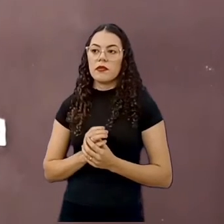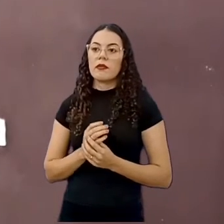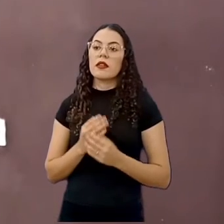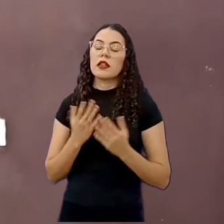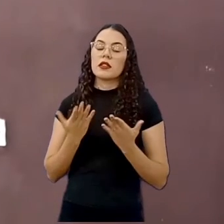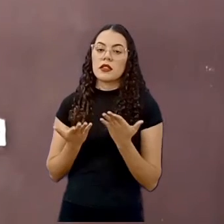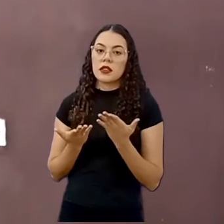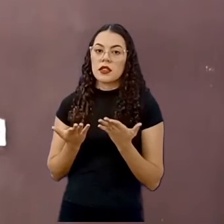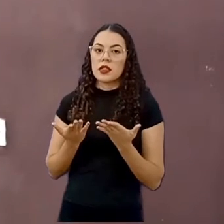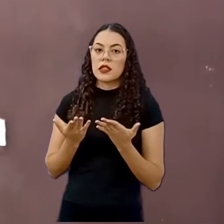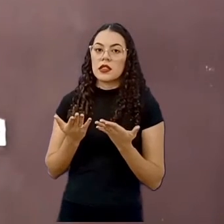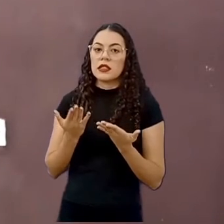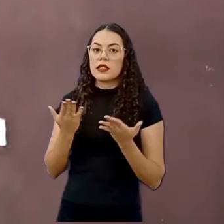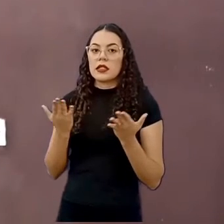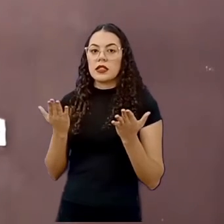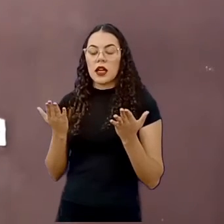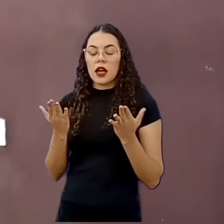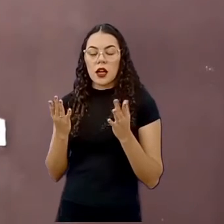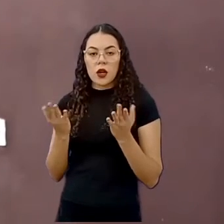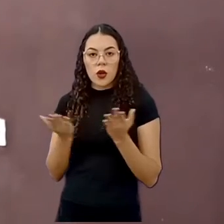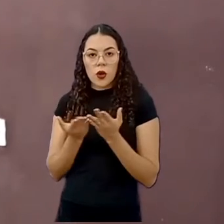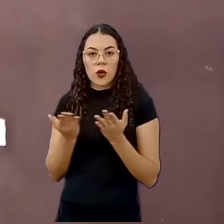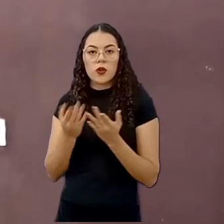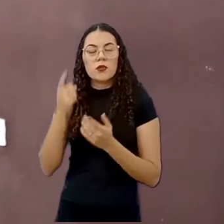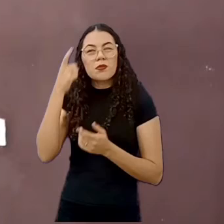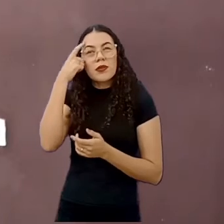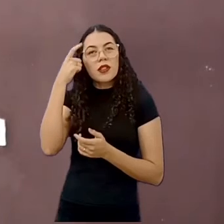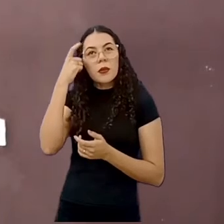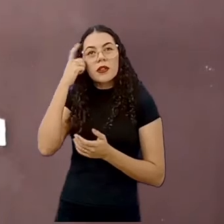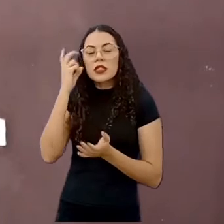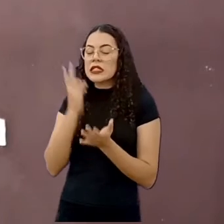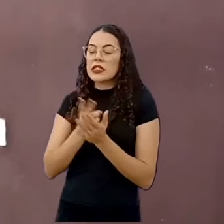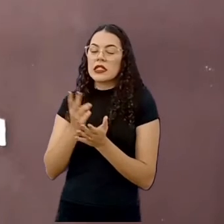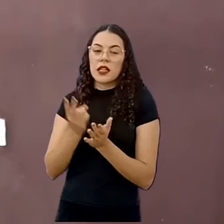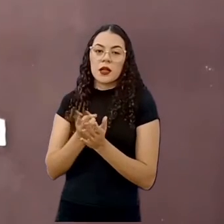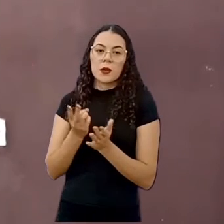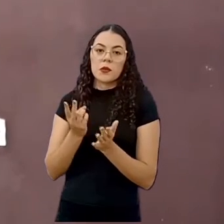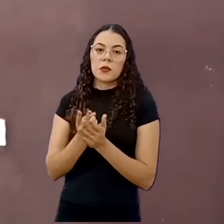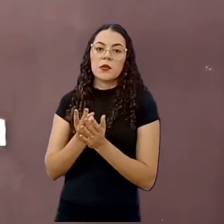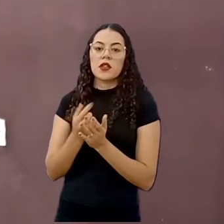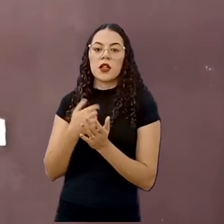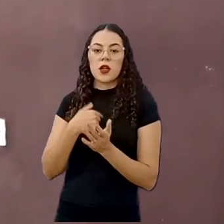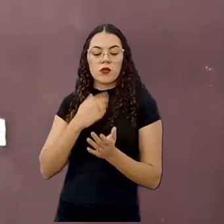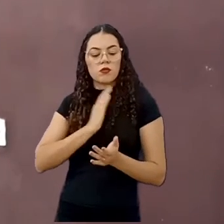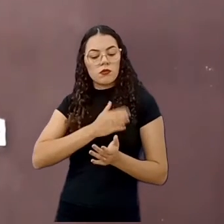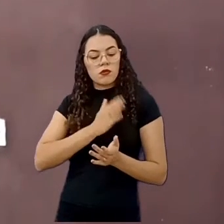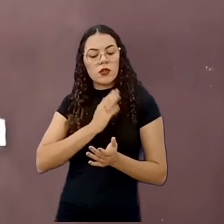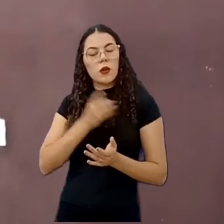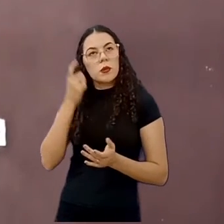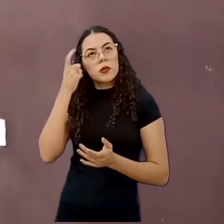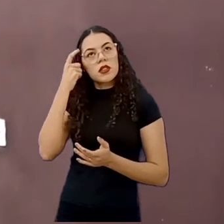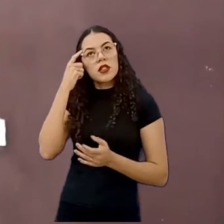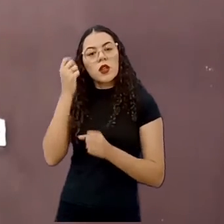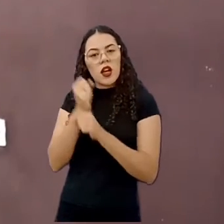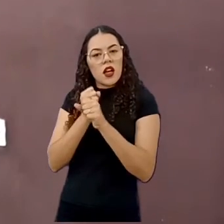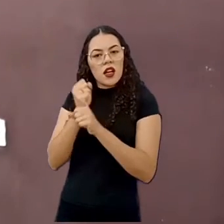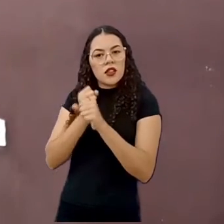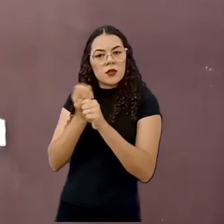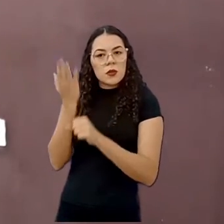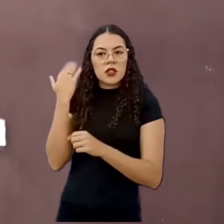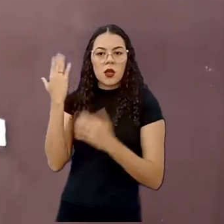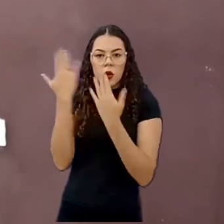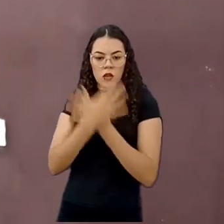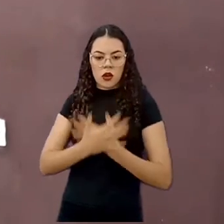E desde então, esse pensamento ele vem sempre martelando na minha mente e no meu coração. Alguns anos atrás, o